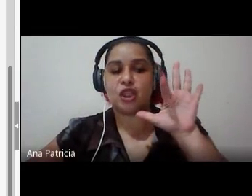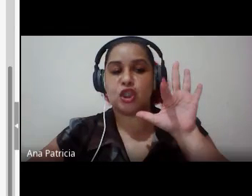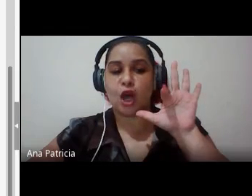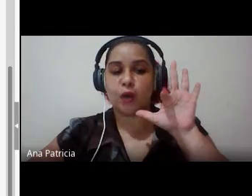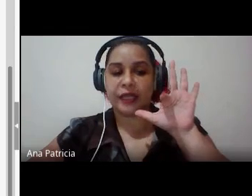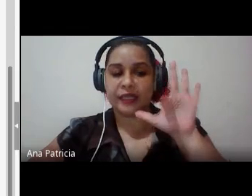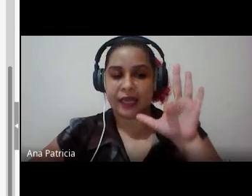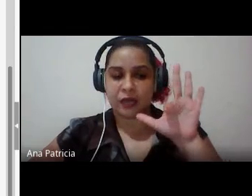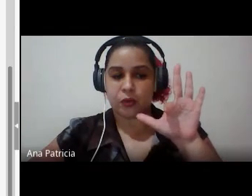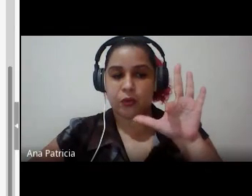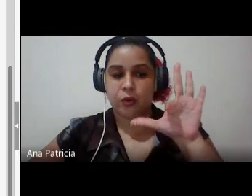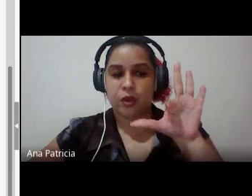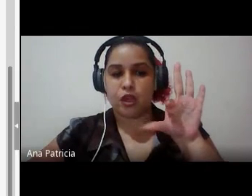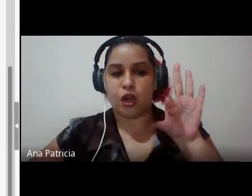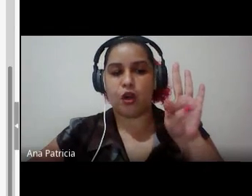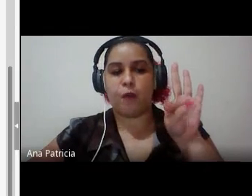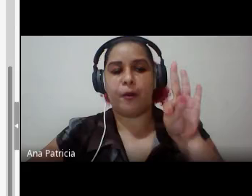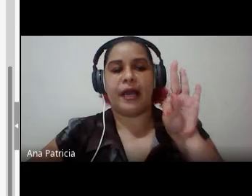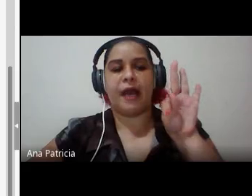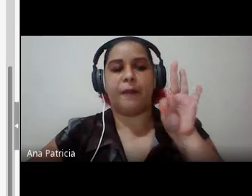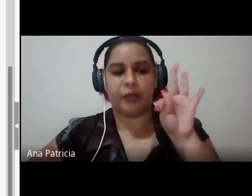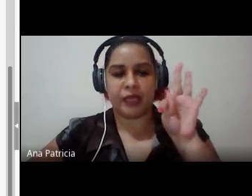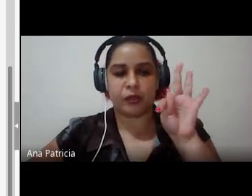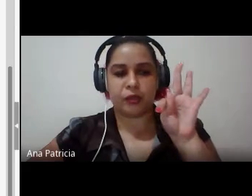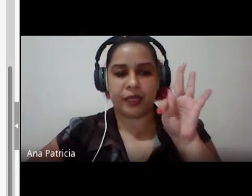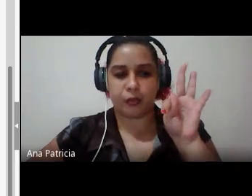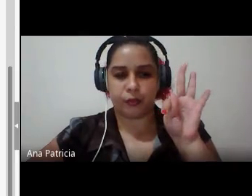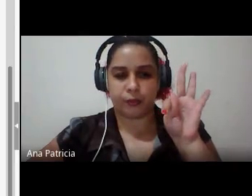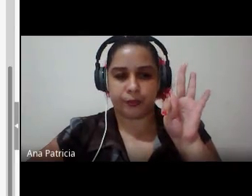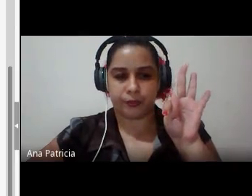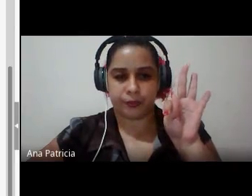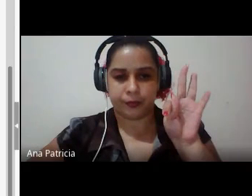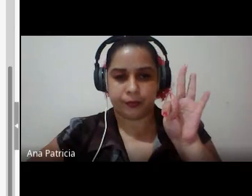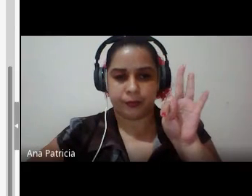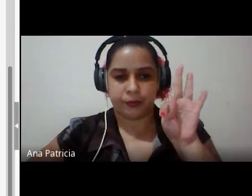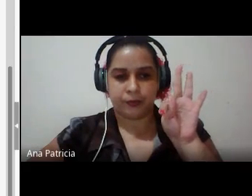baixa só o dedo indicador, coloca o polegar por dentro do indicador.